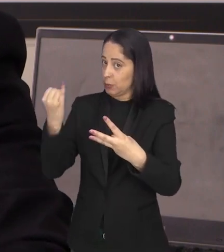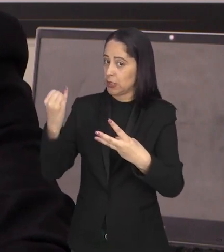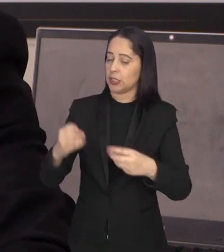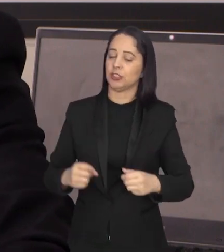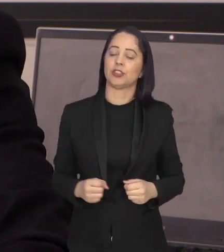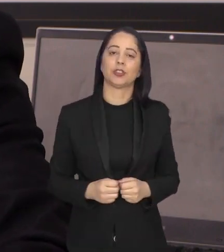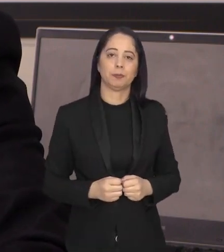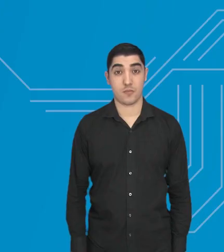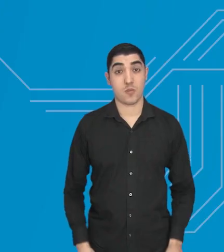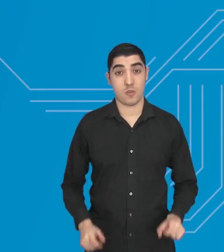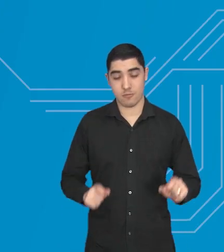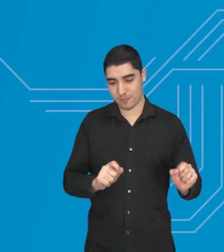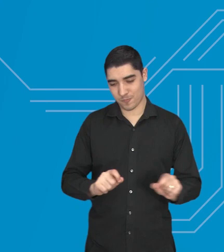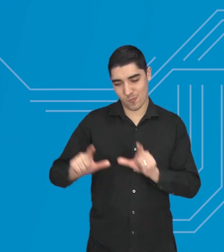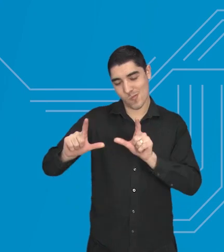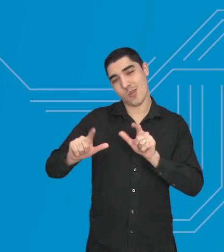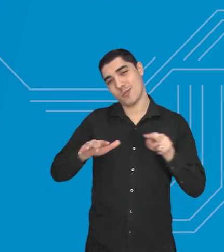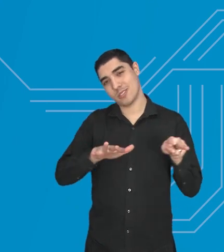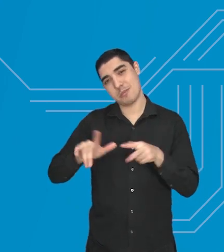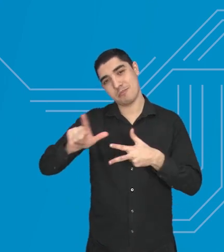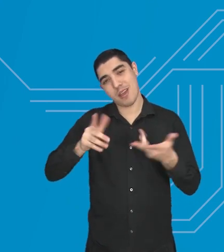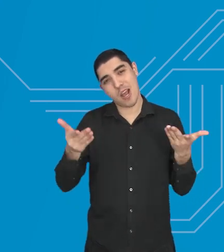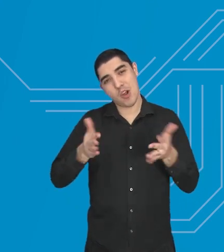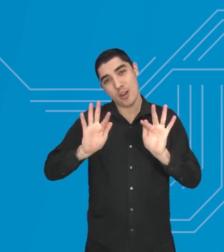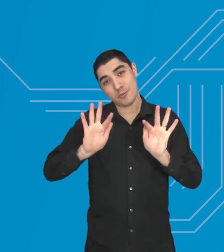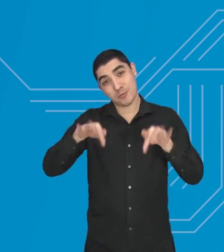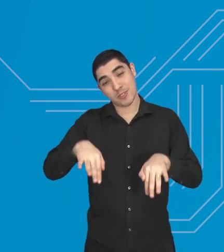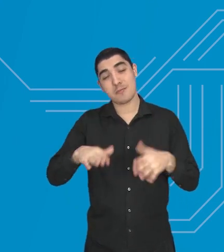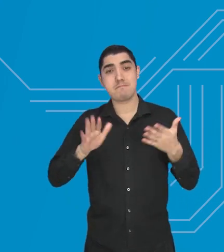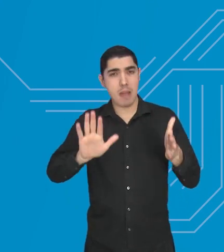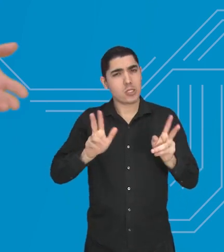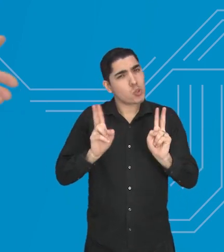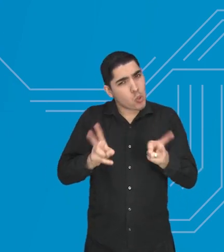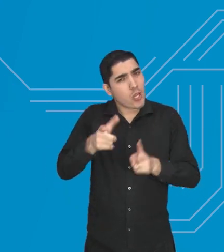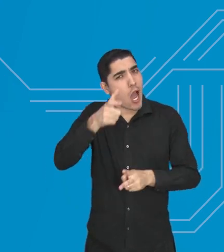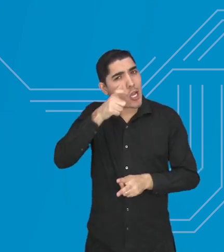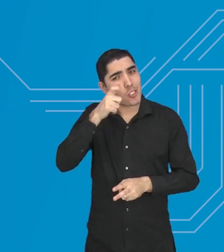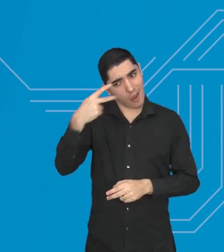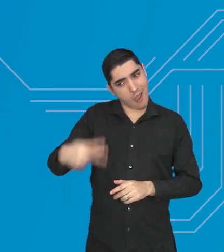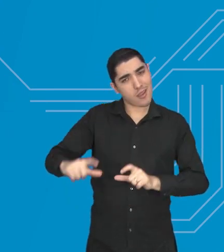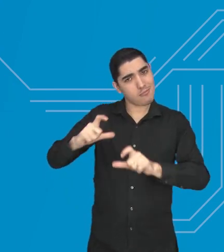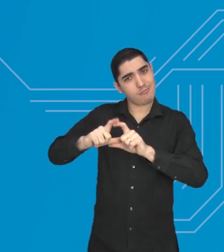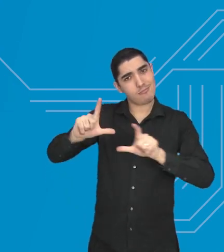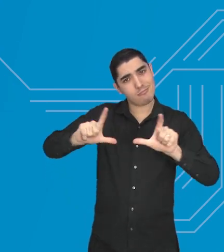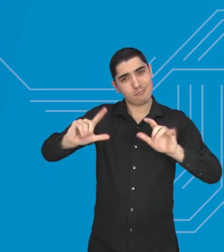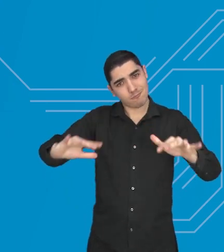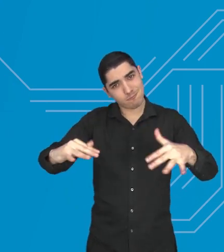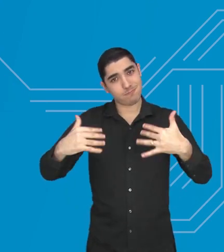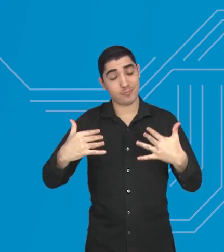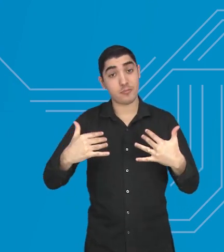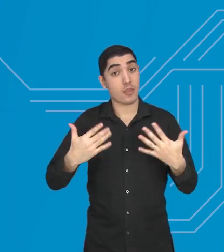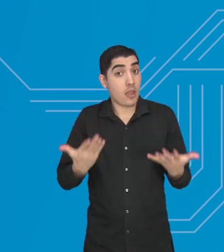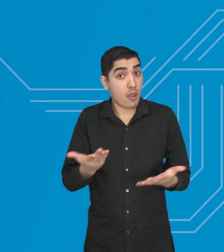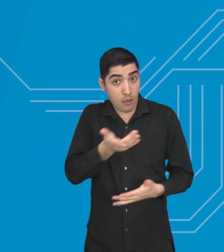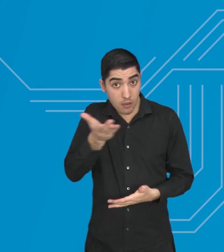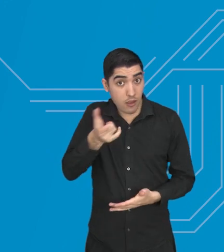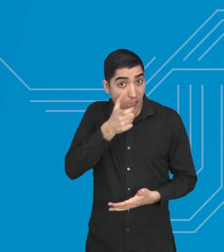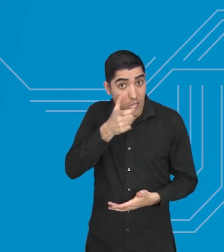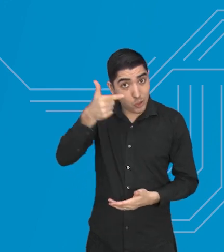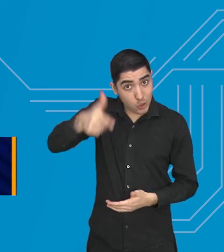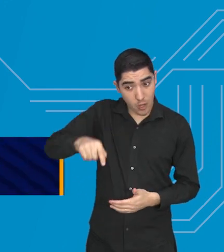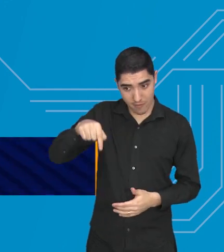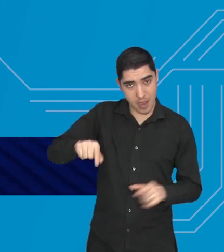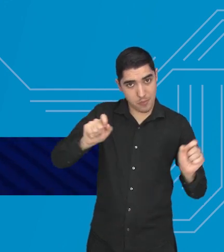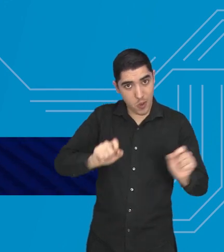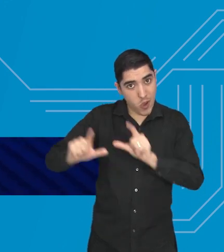muito importante, tá? E o Semana Legislativa fica por aqui, mas continue ligado aqui na nossa programação da TV Câmara. Se você